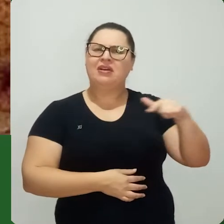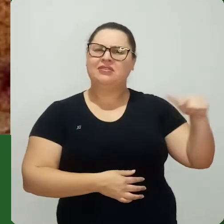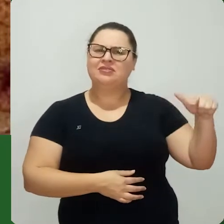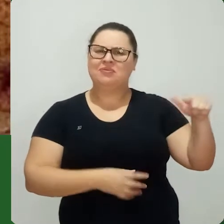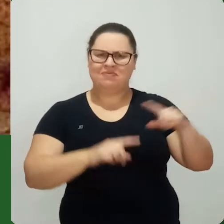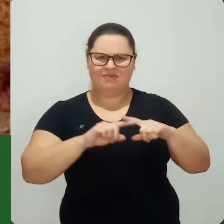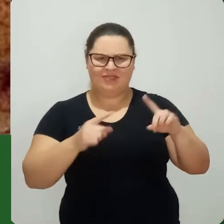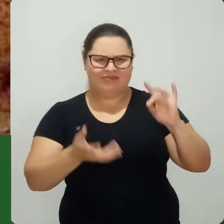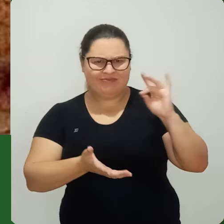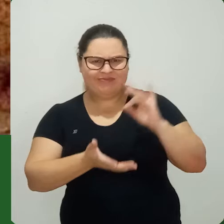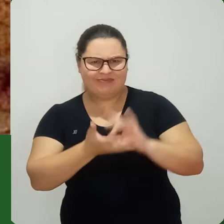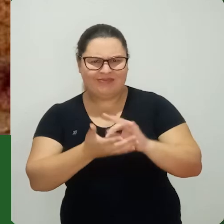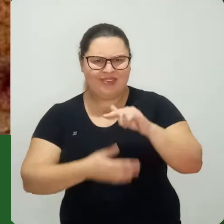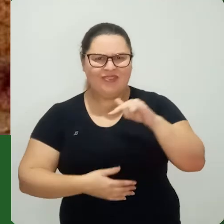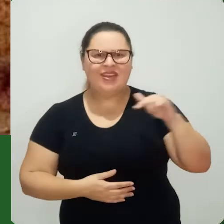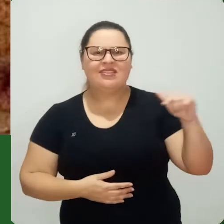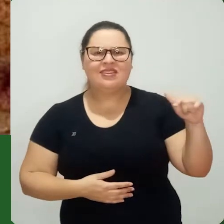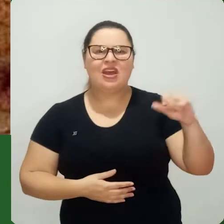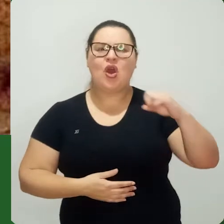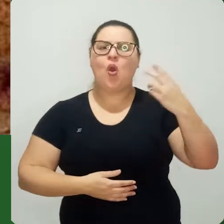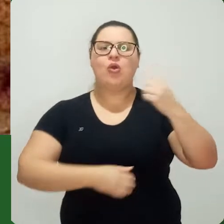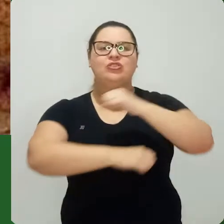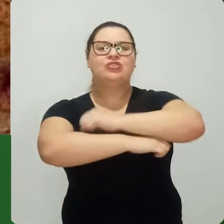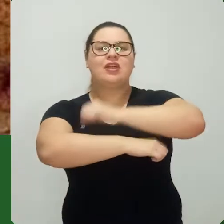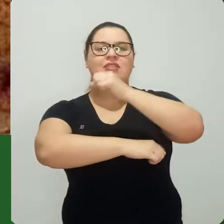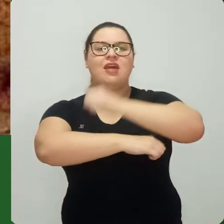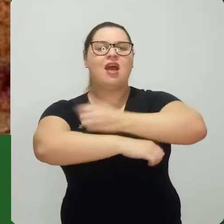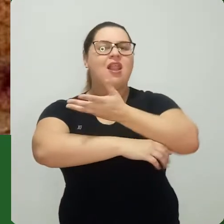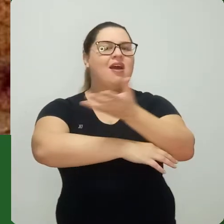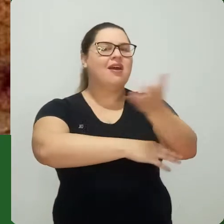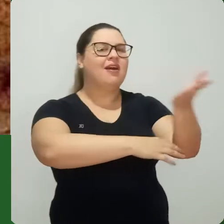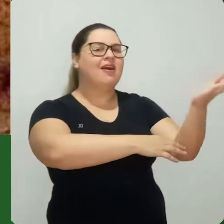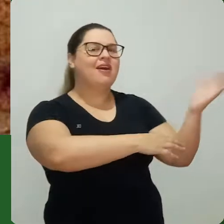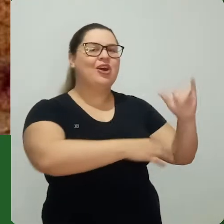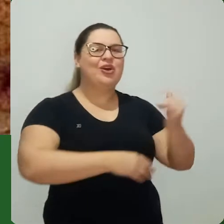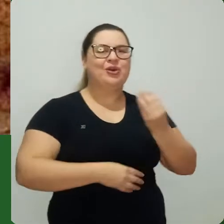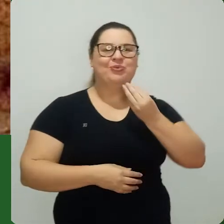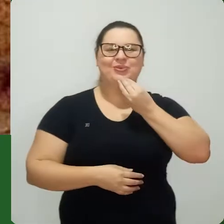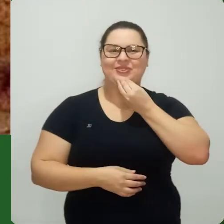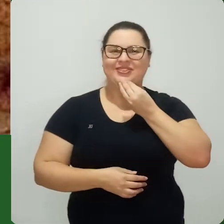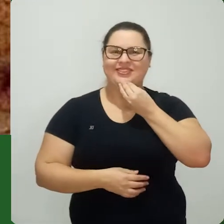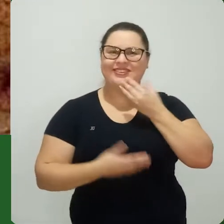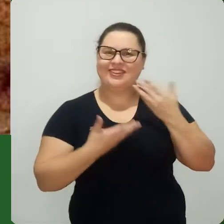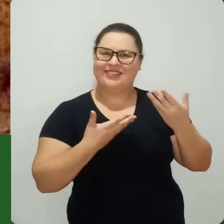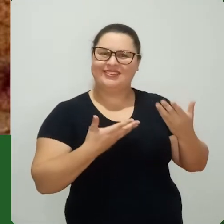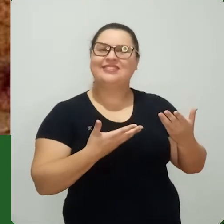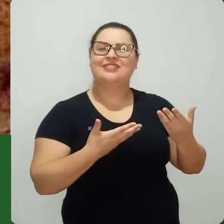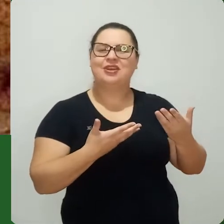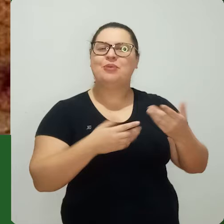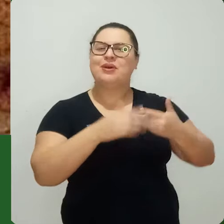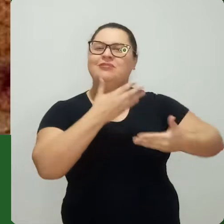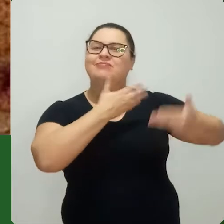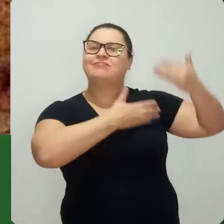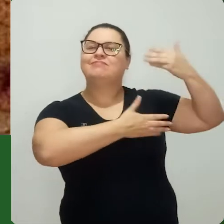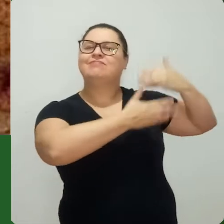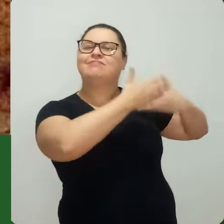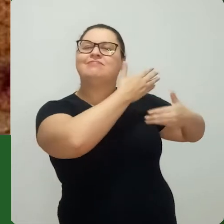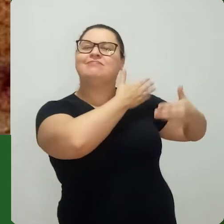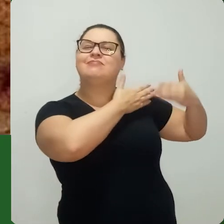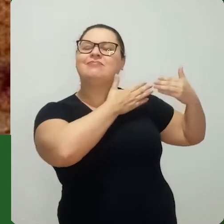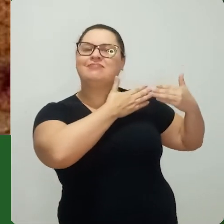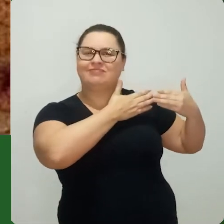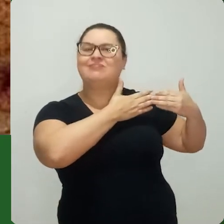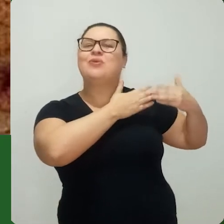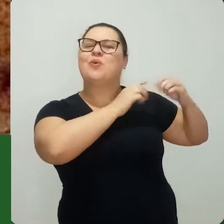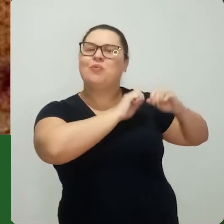que eu diria que começou há muito tempo, que se abriu lá atrás, quando pela primeira vez tentamos começar a registrar alguma coisa para que